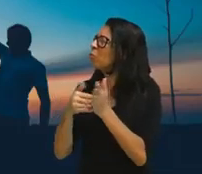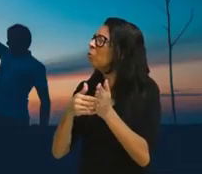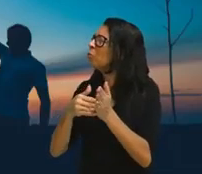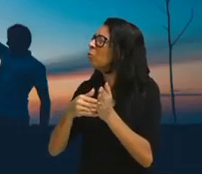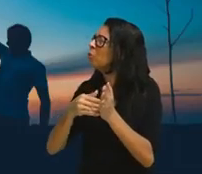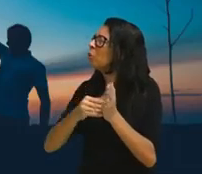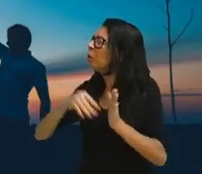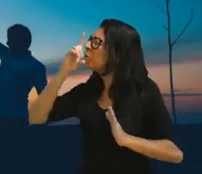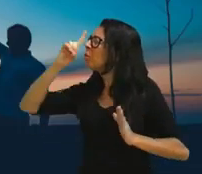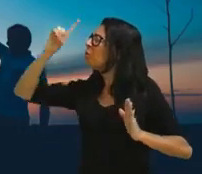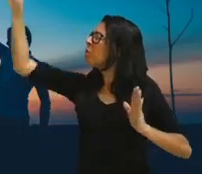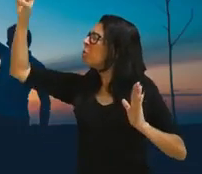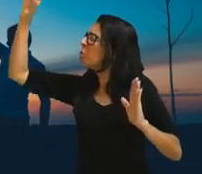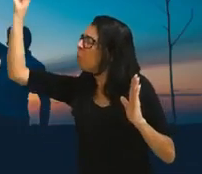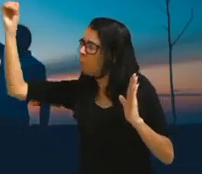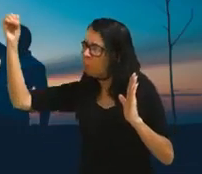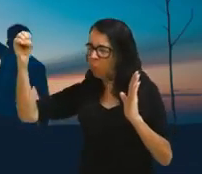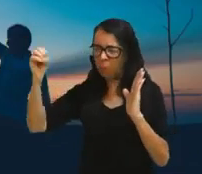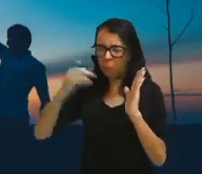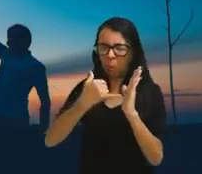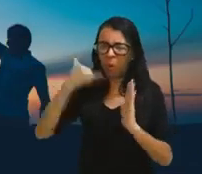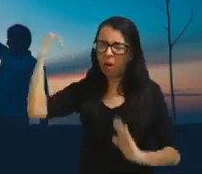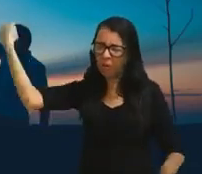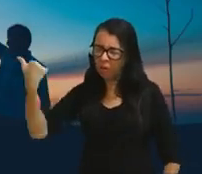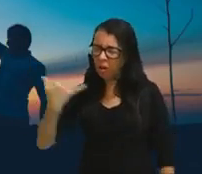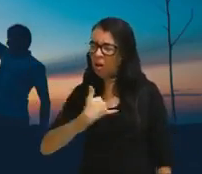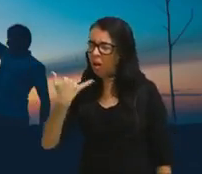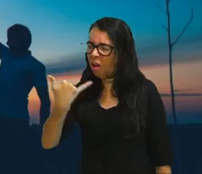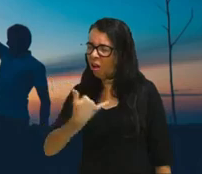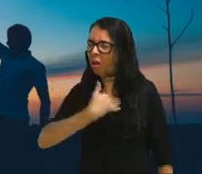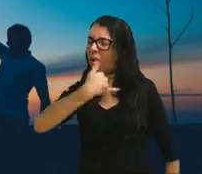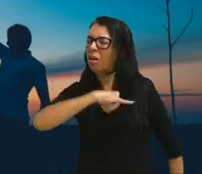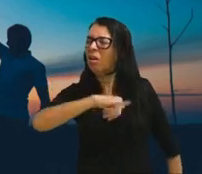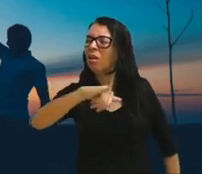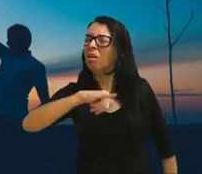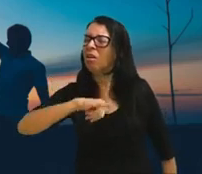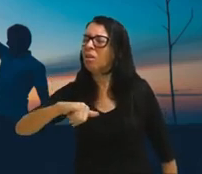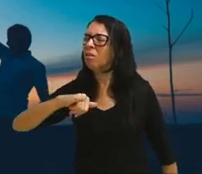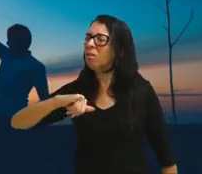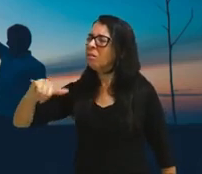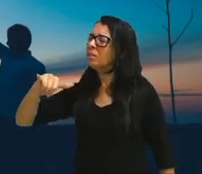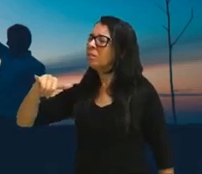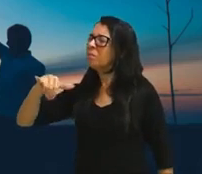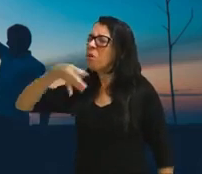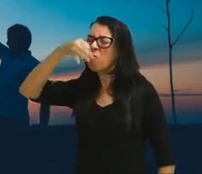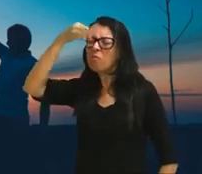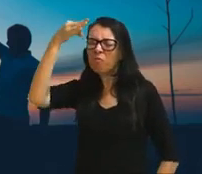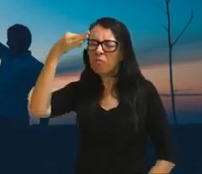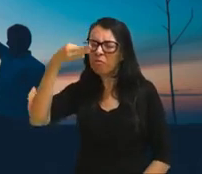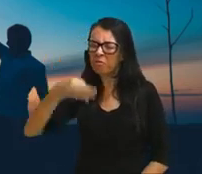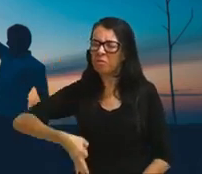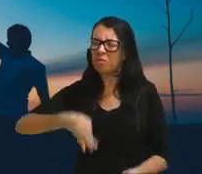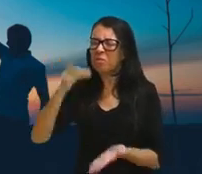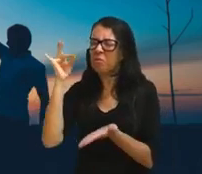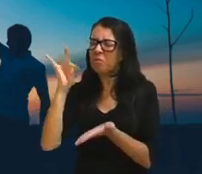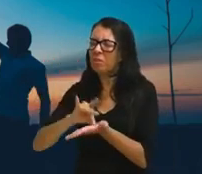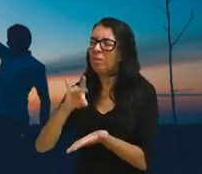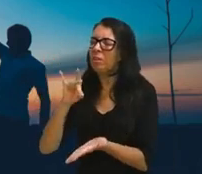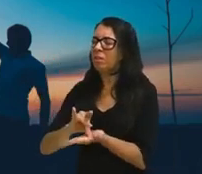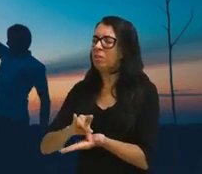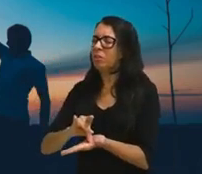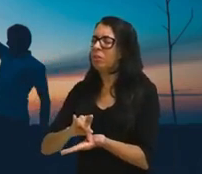E que a Tua palavra, de fato, se cumprirá. E o Senhor cumpre a Tua palavra porque o Senhor é